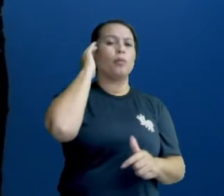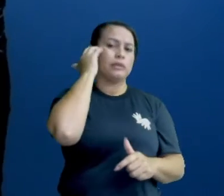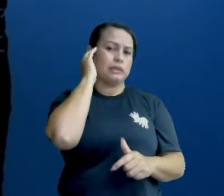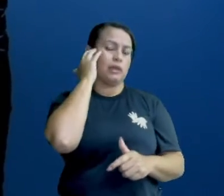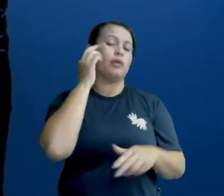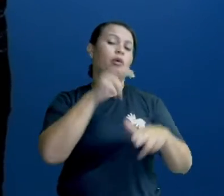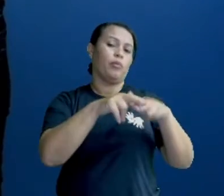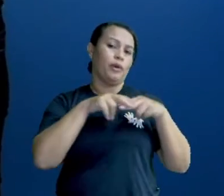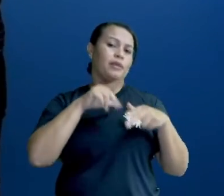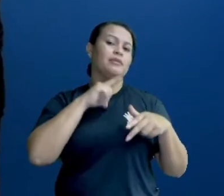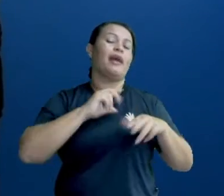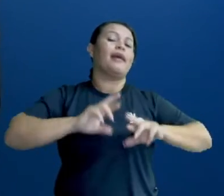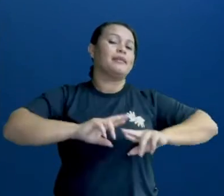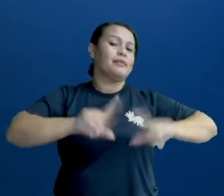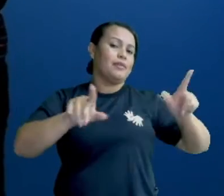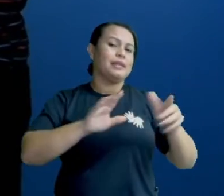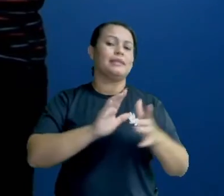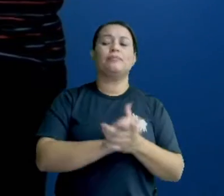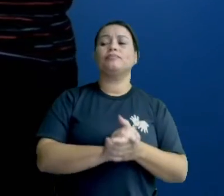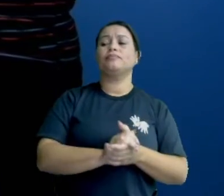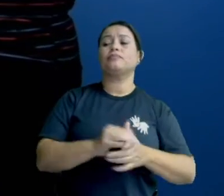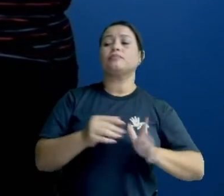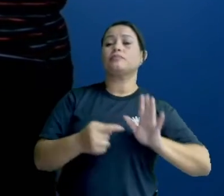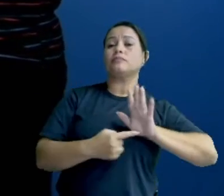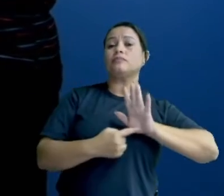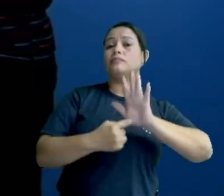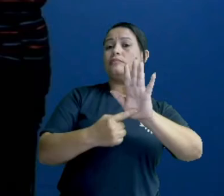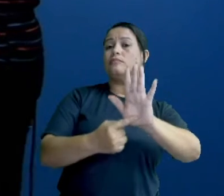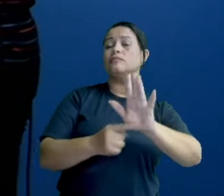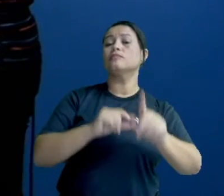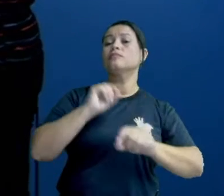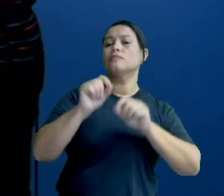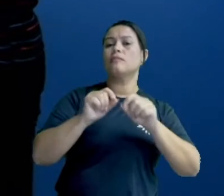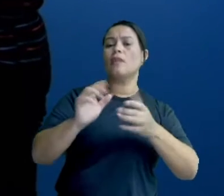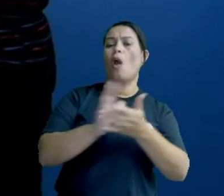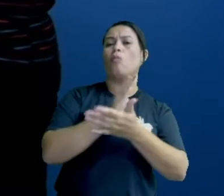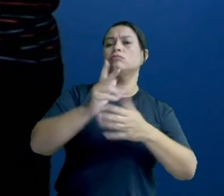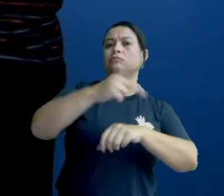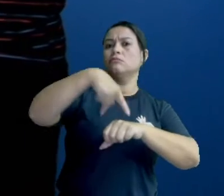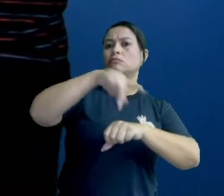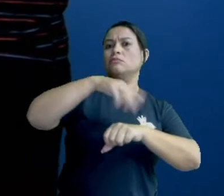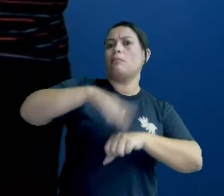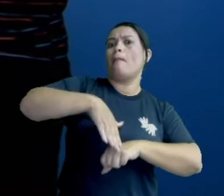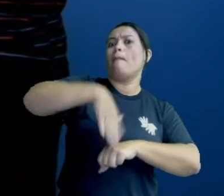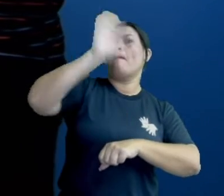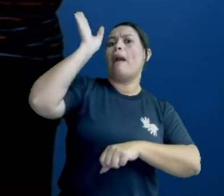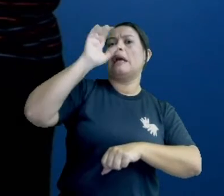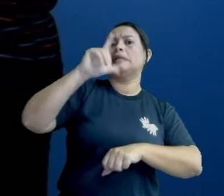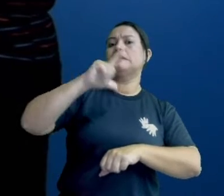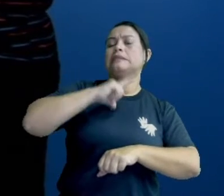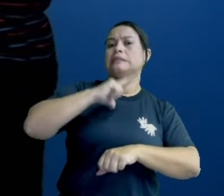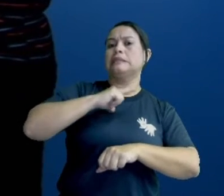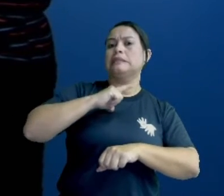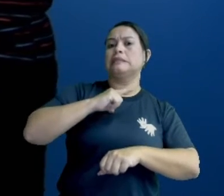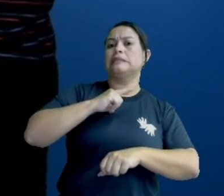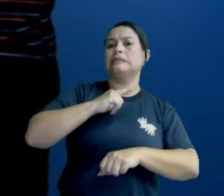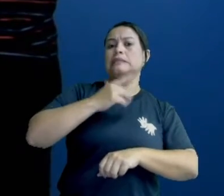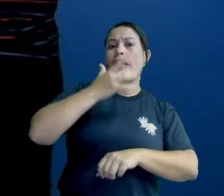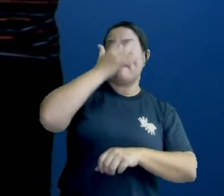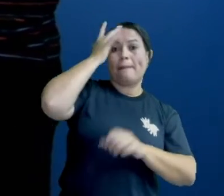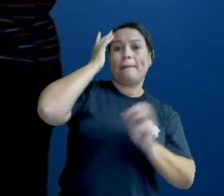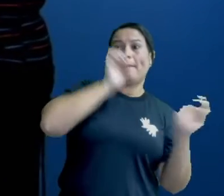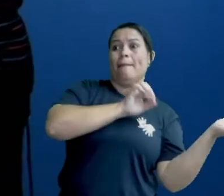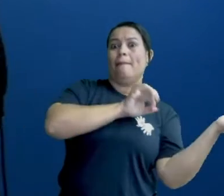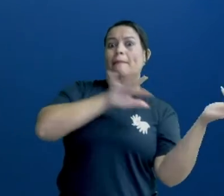essa diferença. Aqui mostro para vocês os países mais populosos do mundo, né? Existe uma lista, logicamente, dos